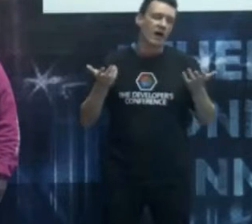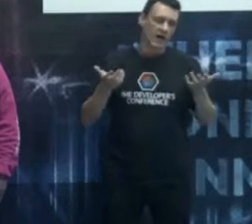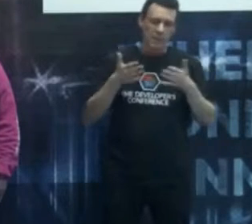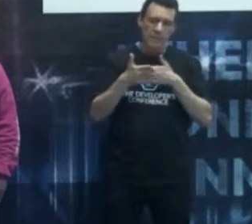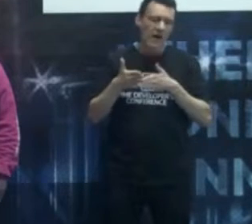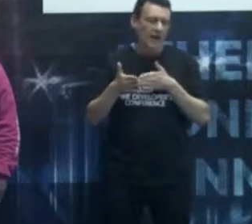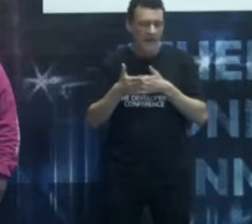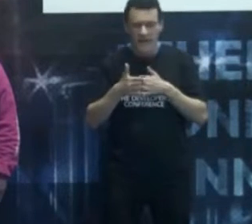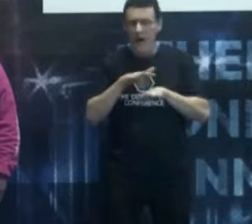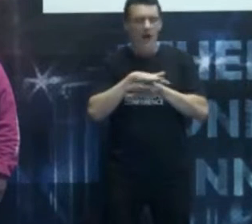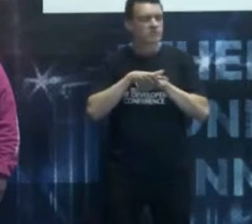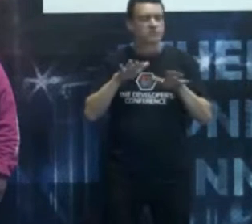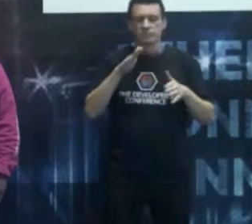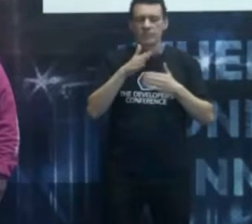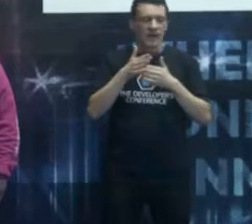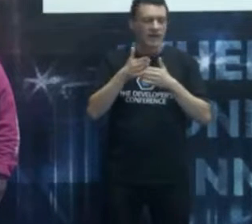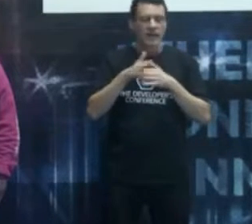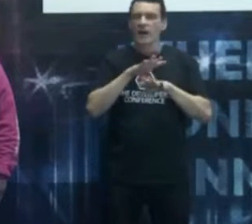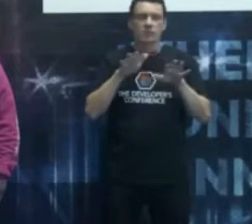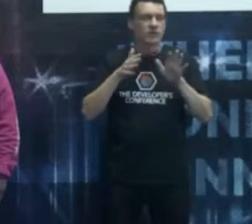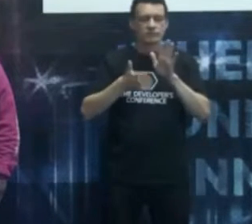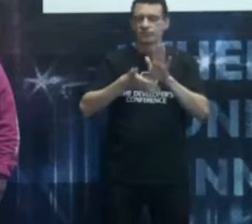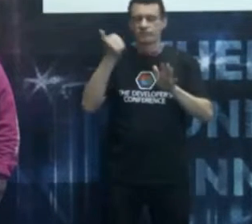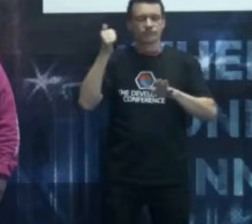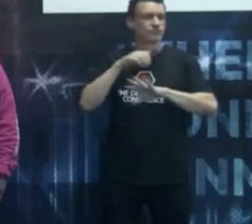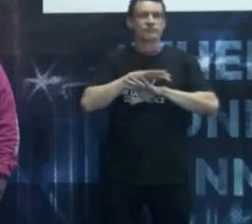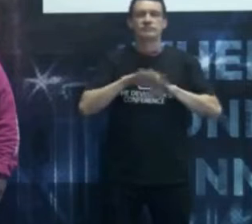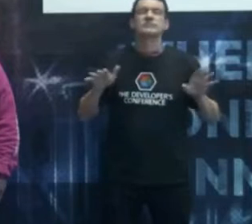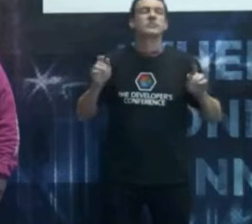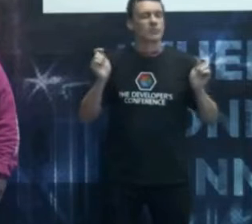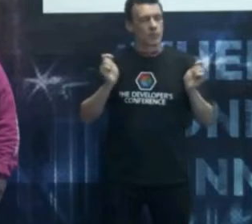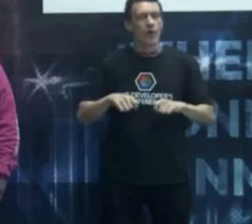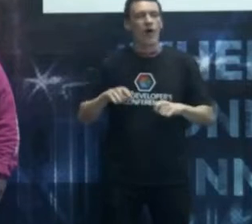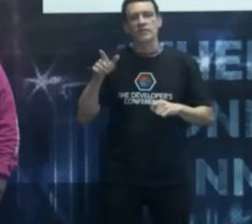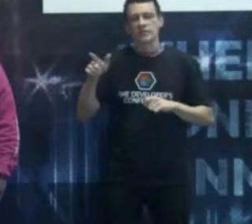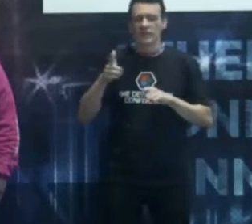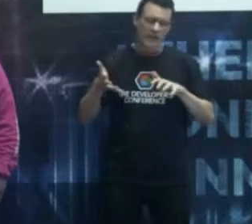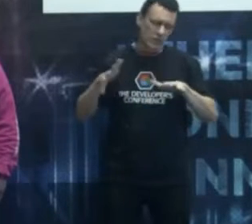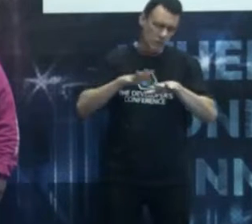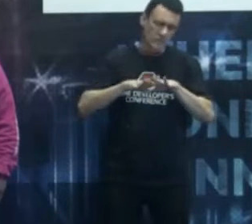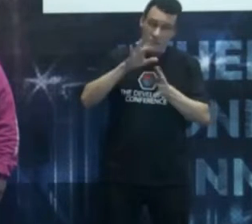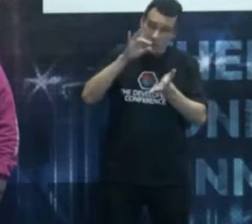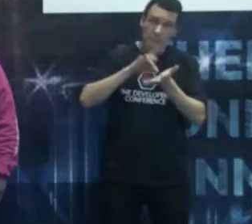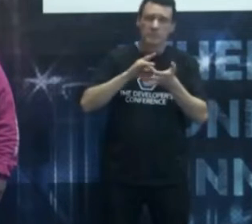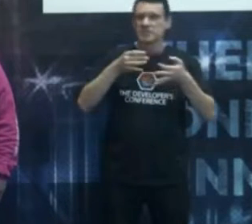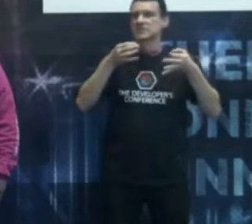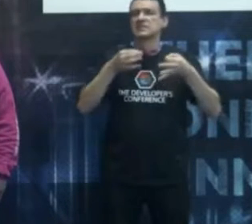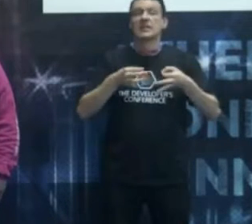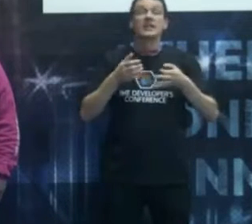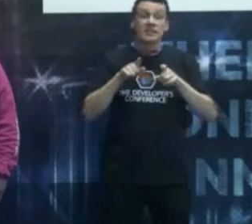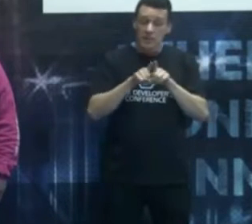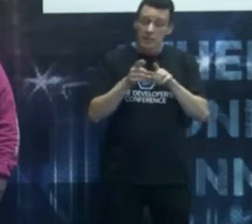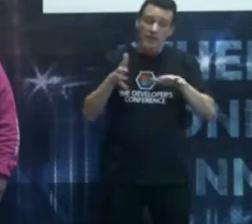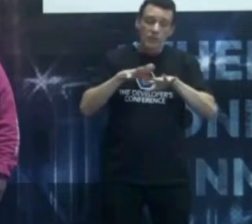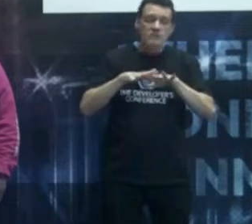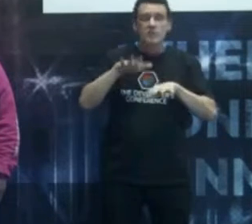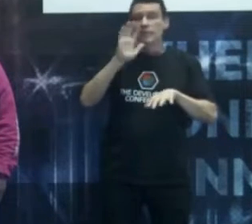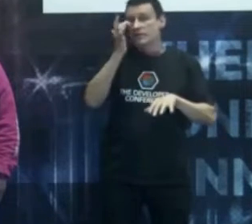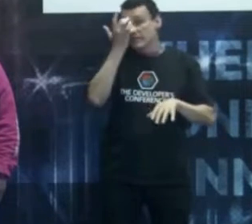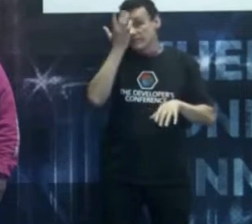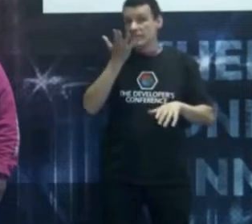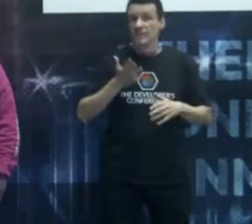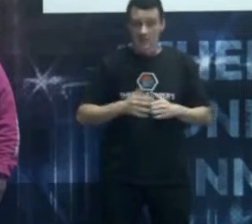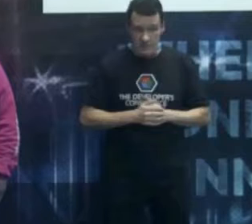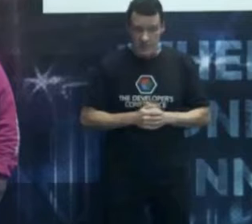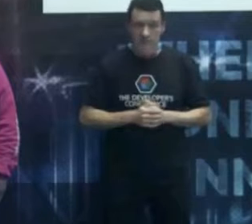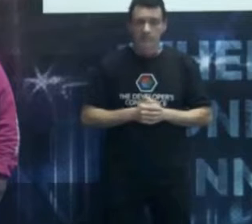de alguma forma, construir uma inclusão mais genuína e mais fácil de acontecer. Eu acredito muito que a dificuldade que